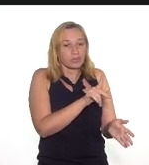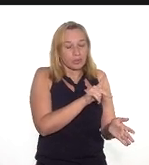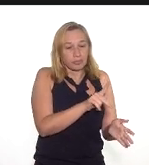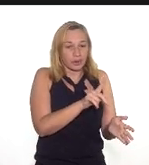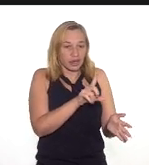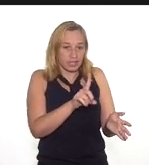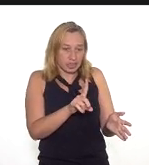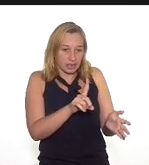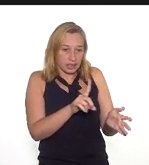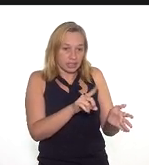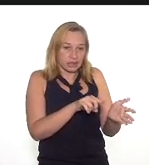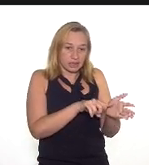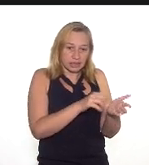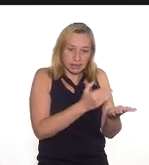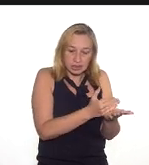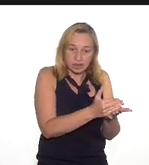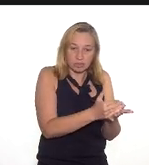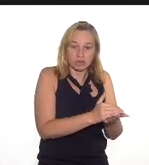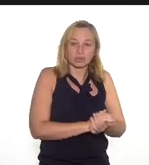que